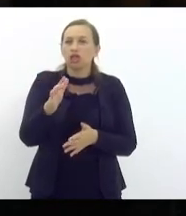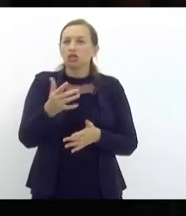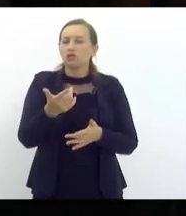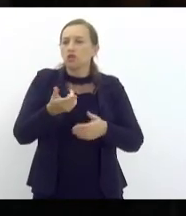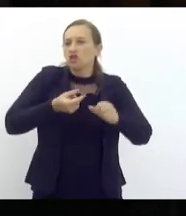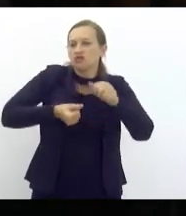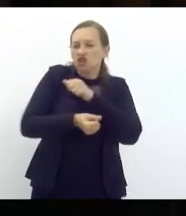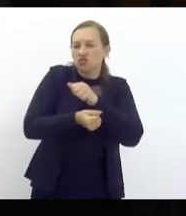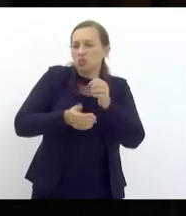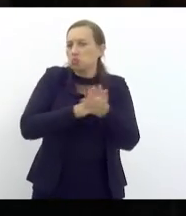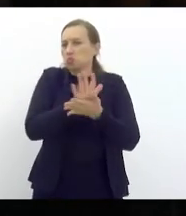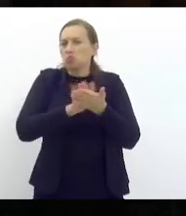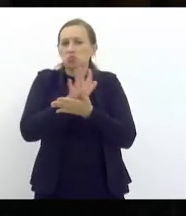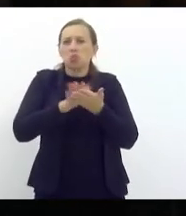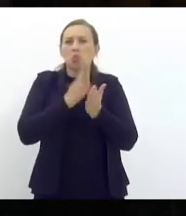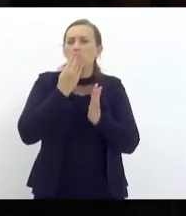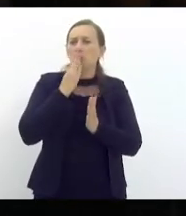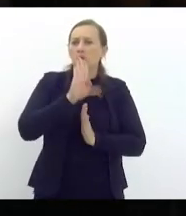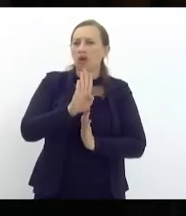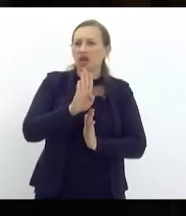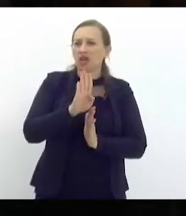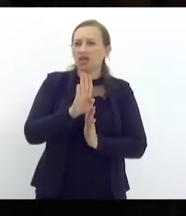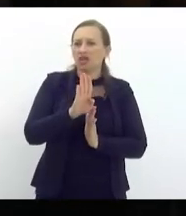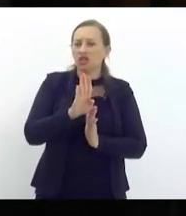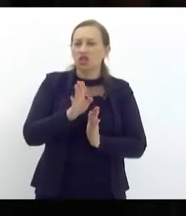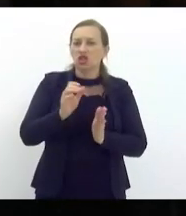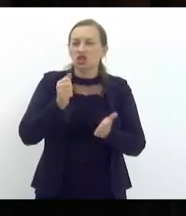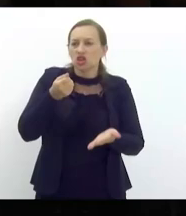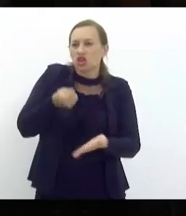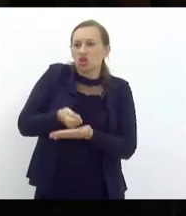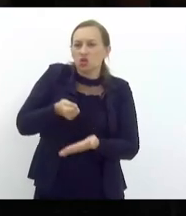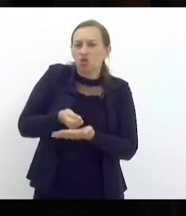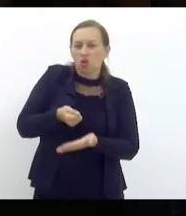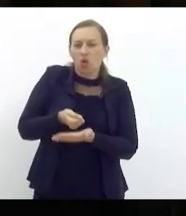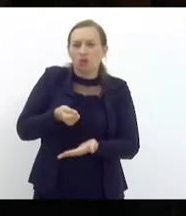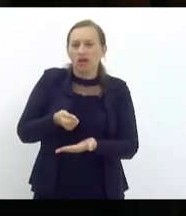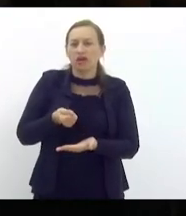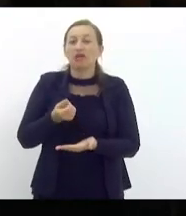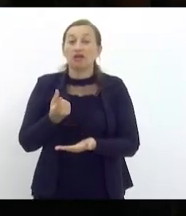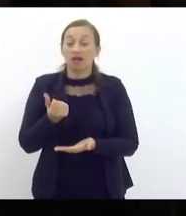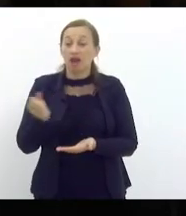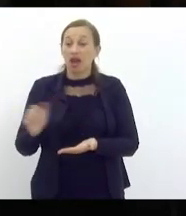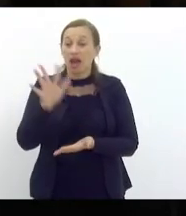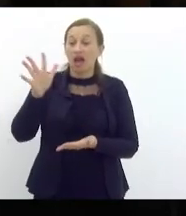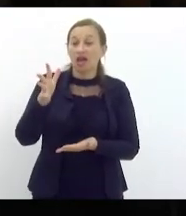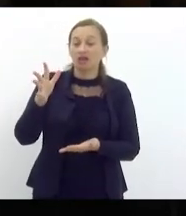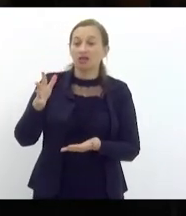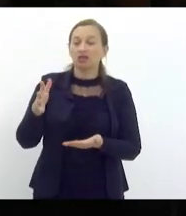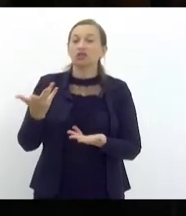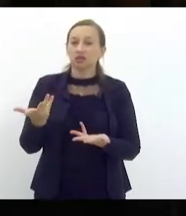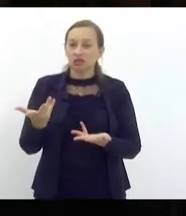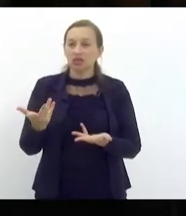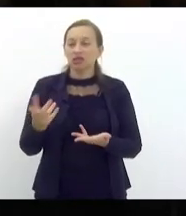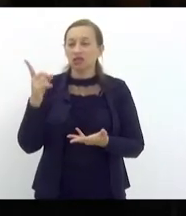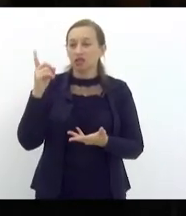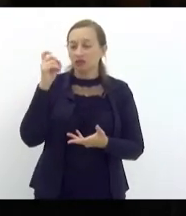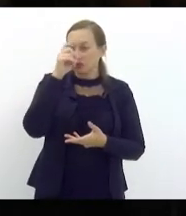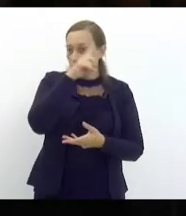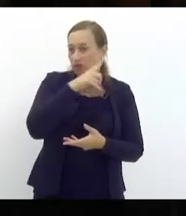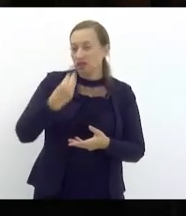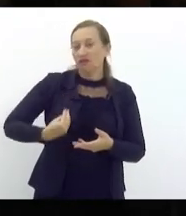investimentos que prometem e só cobram caro aumentando o custo de vida das famílias nas nossas cidades